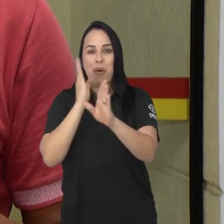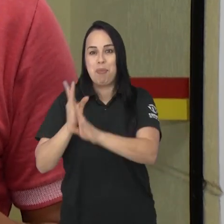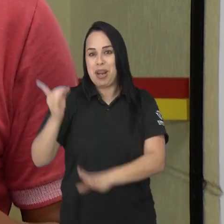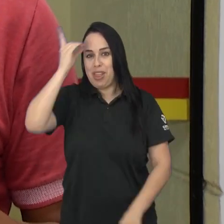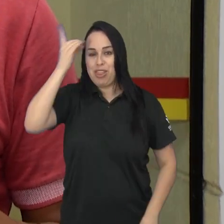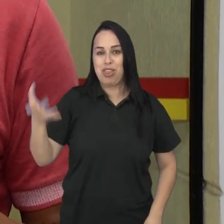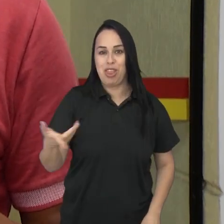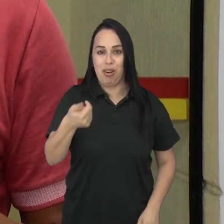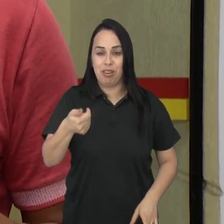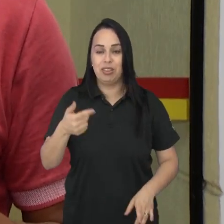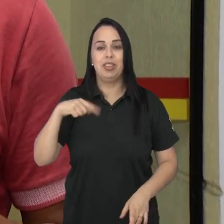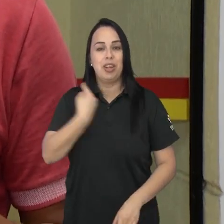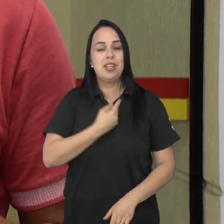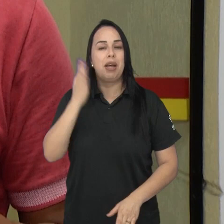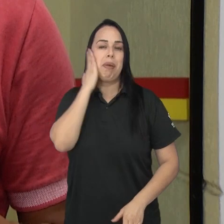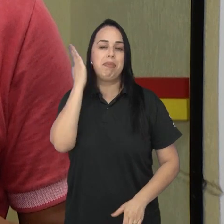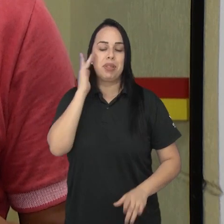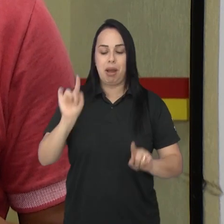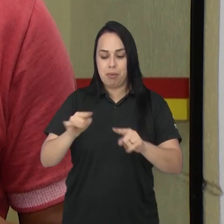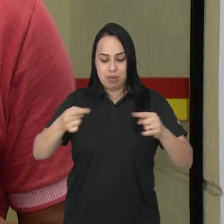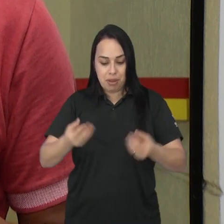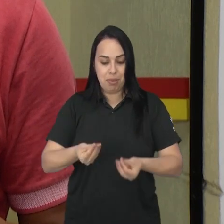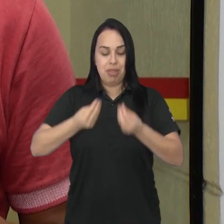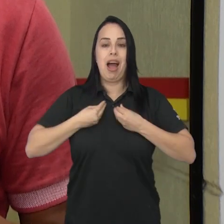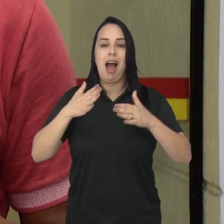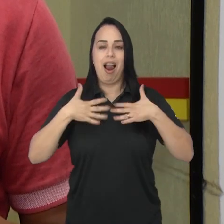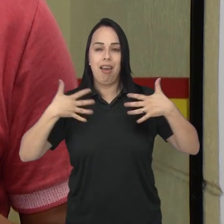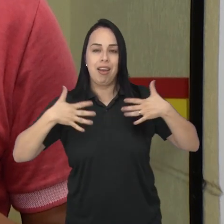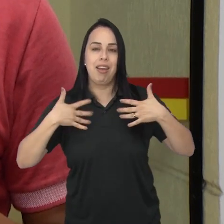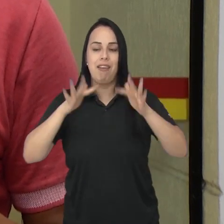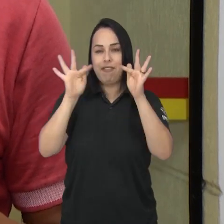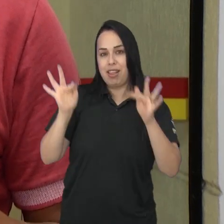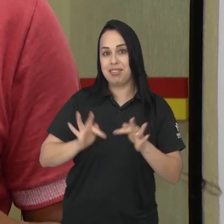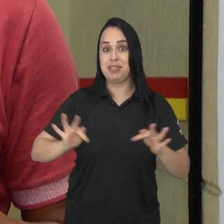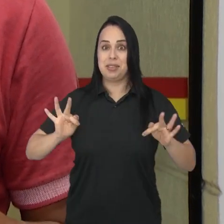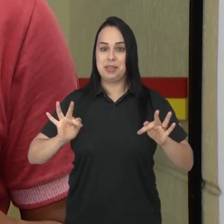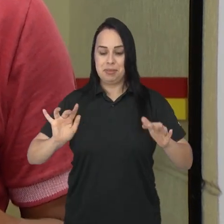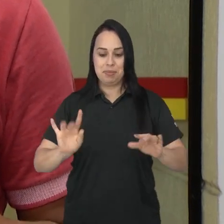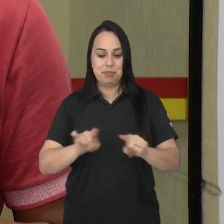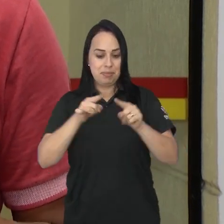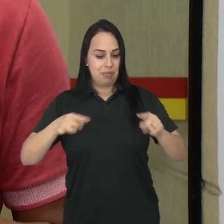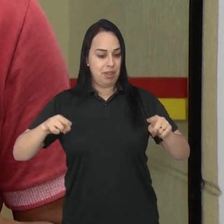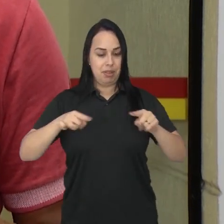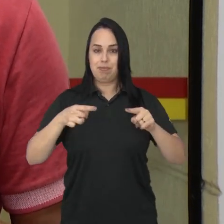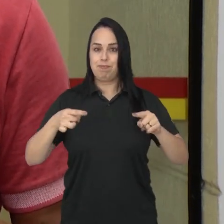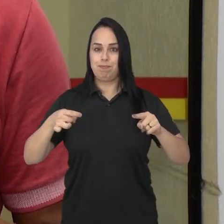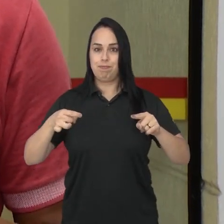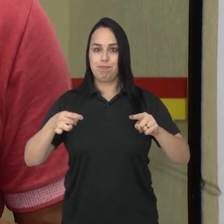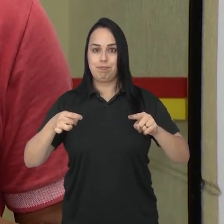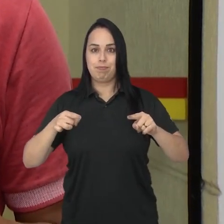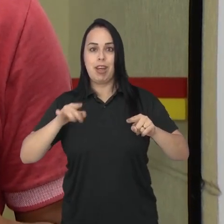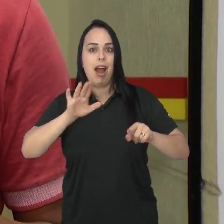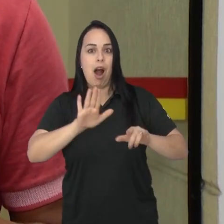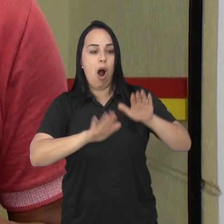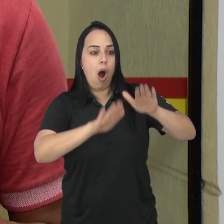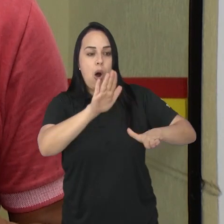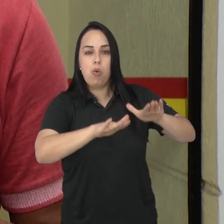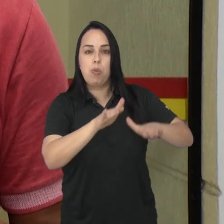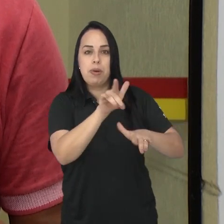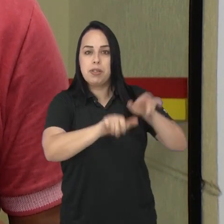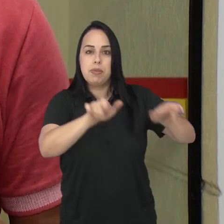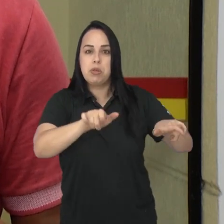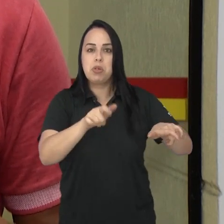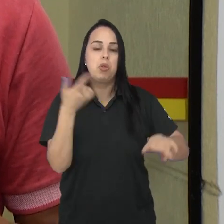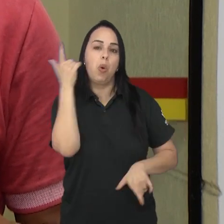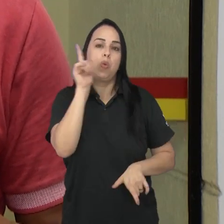A gente sabe que a música traz alegria, traz felicidade, e a música às vezes não chega em casas de